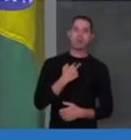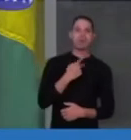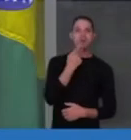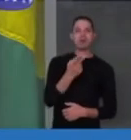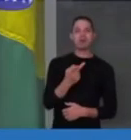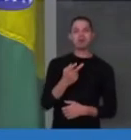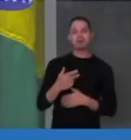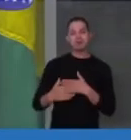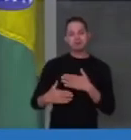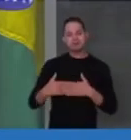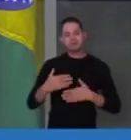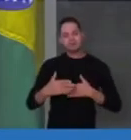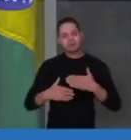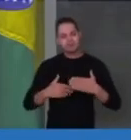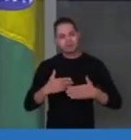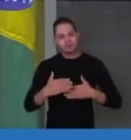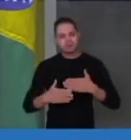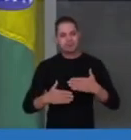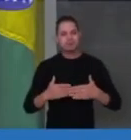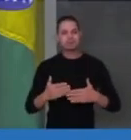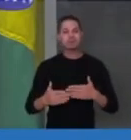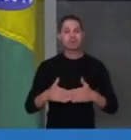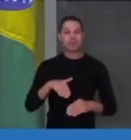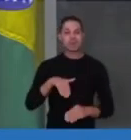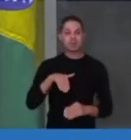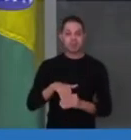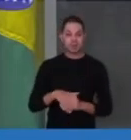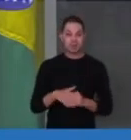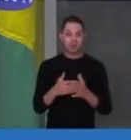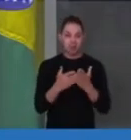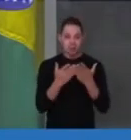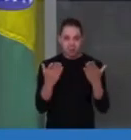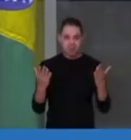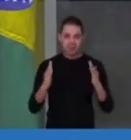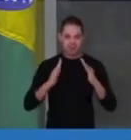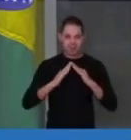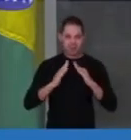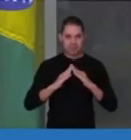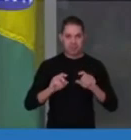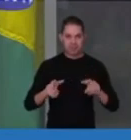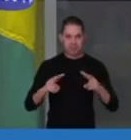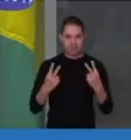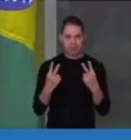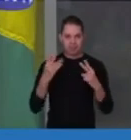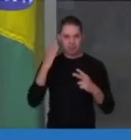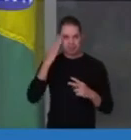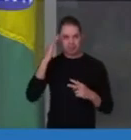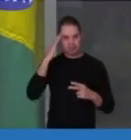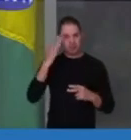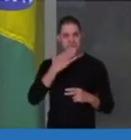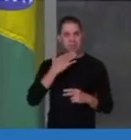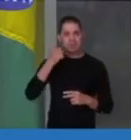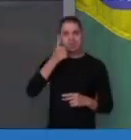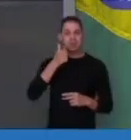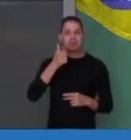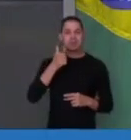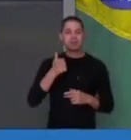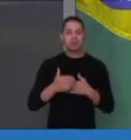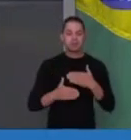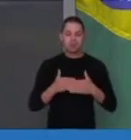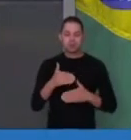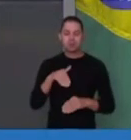processo eleitoral, para que quem está em casa possa nos entender melhor, ele é